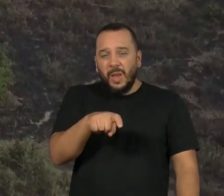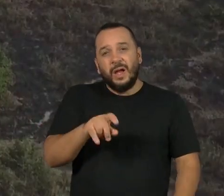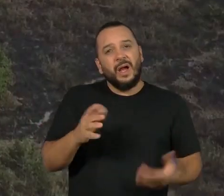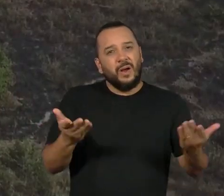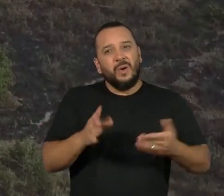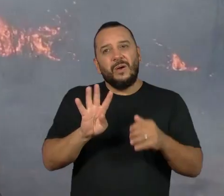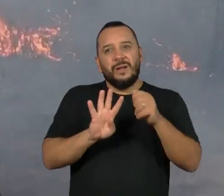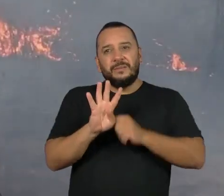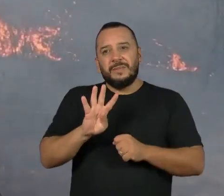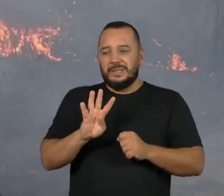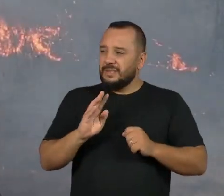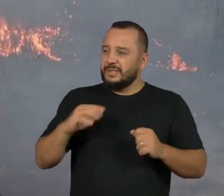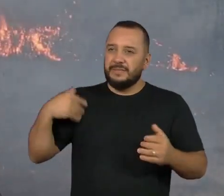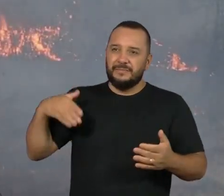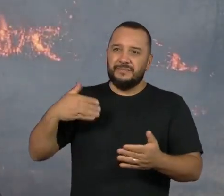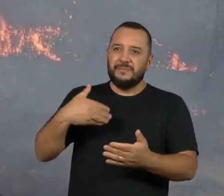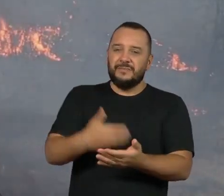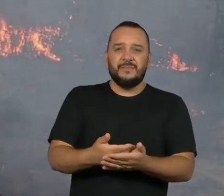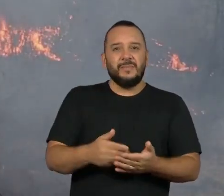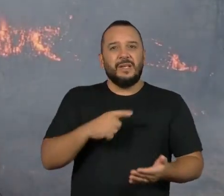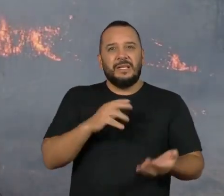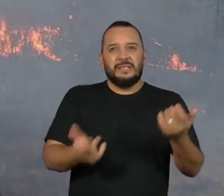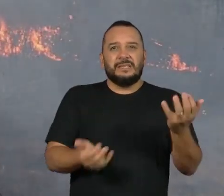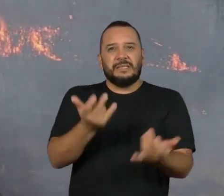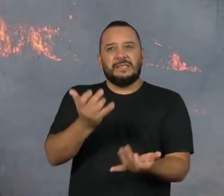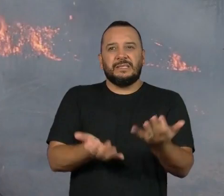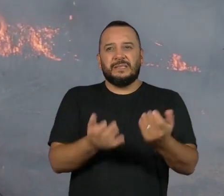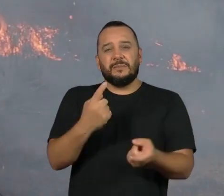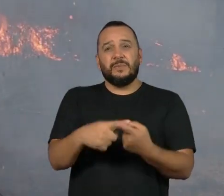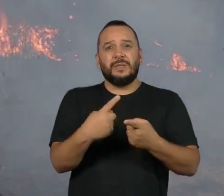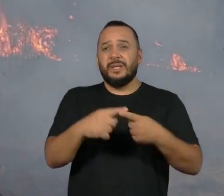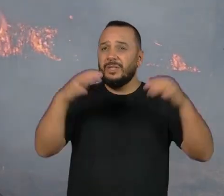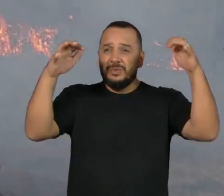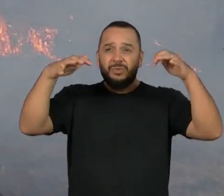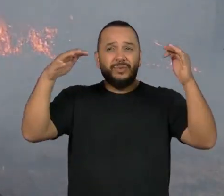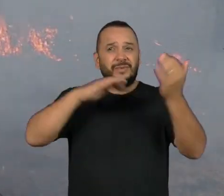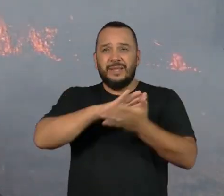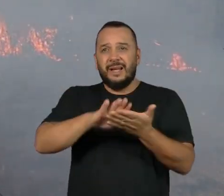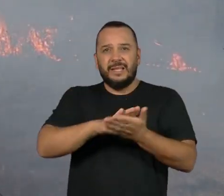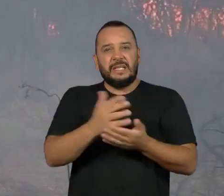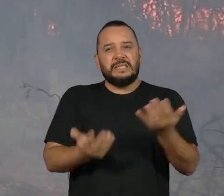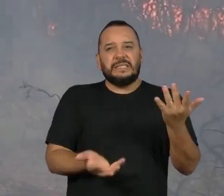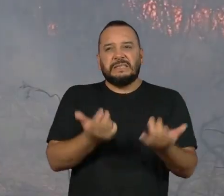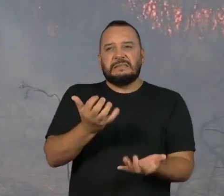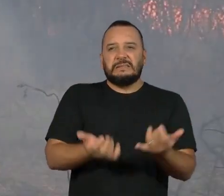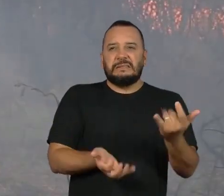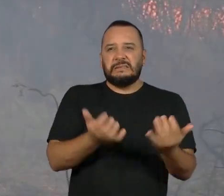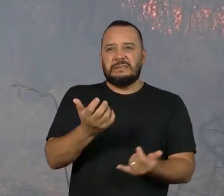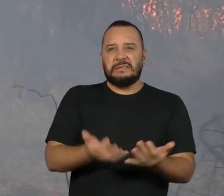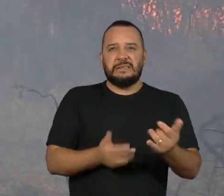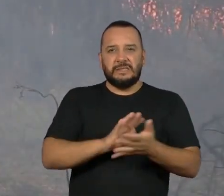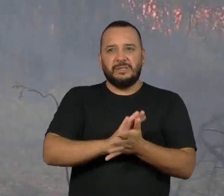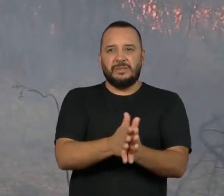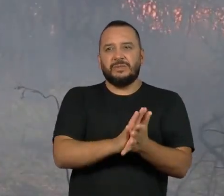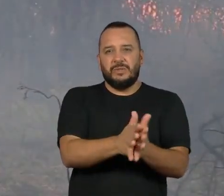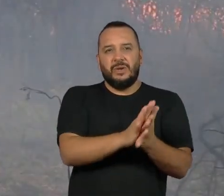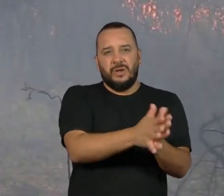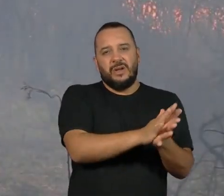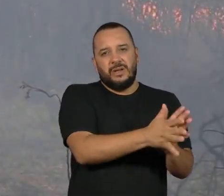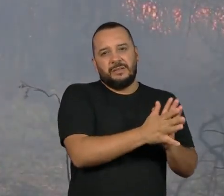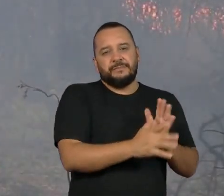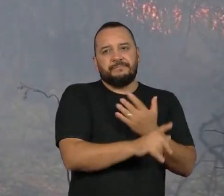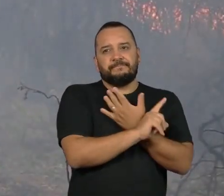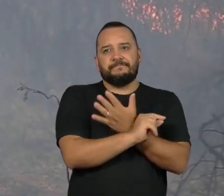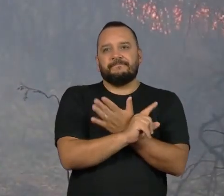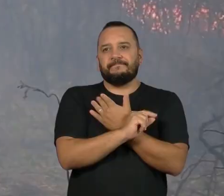incêndios agravados pela mais severa estiagem dos últimos 70 anos no bioma destroem o Pantanal. Diante do